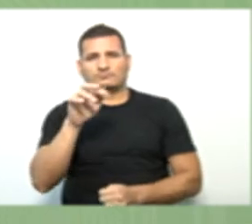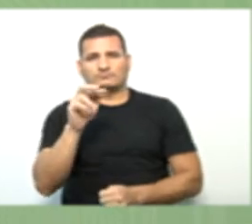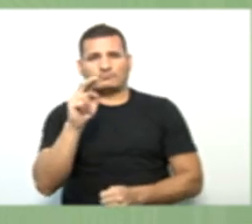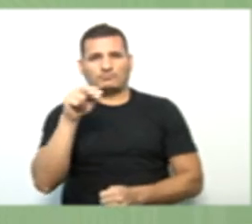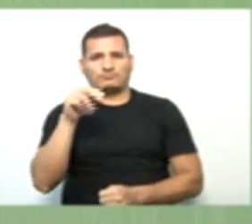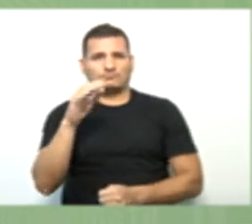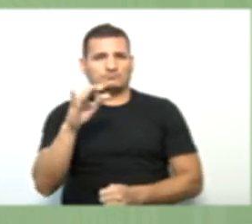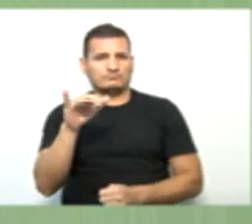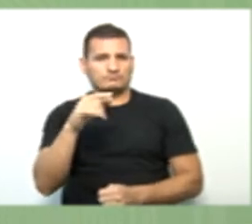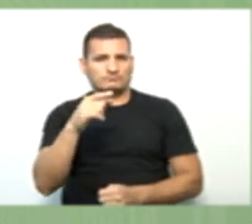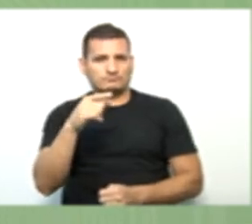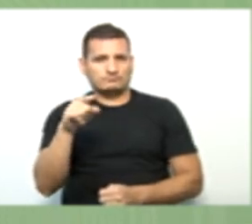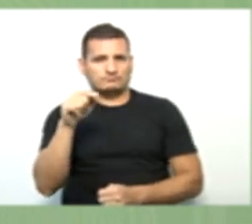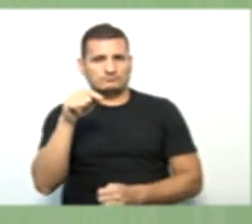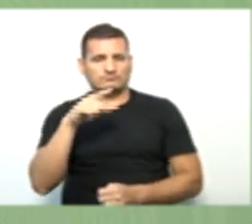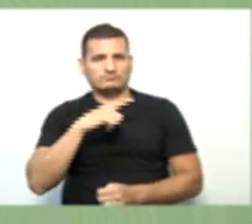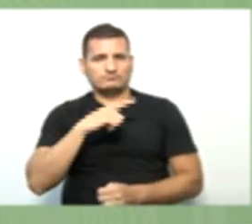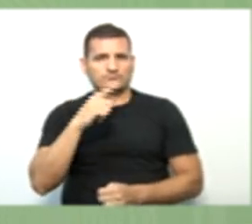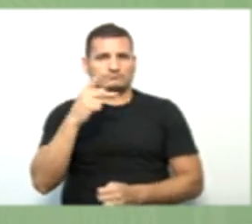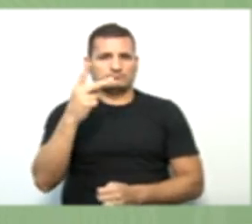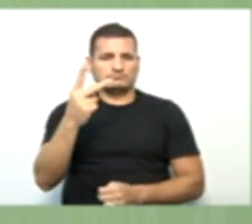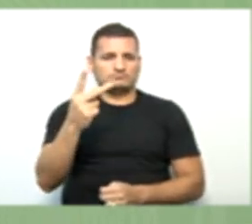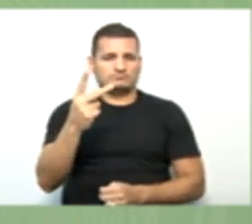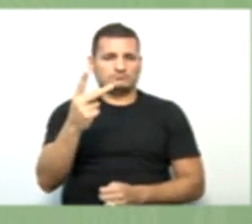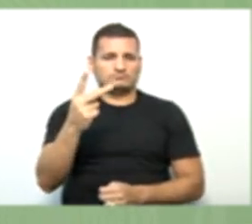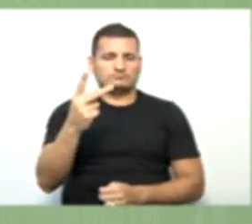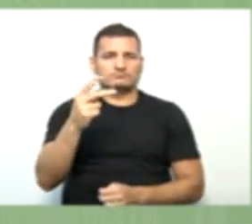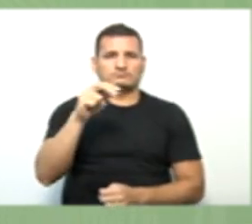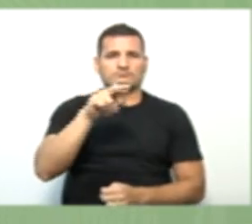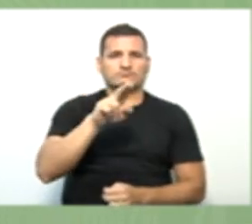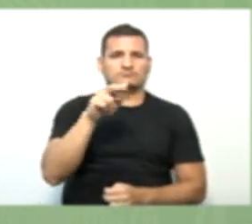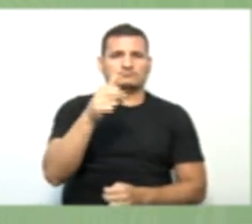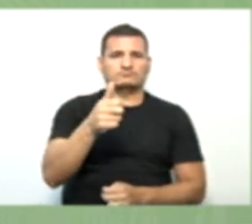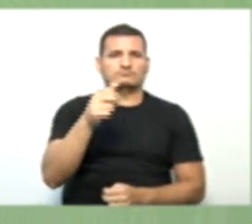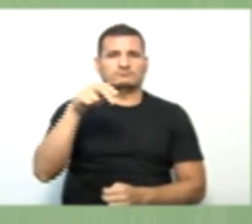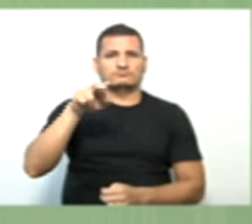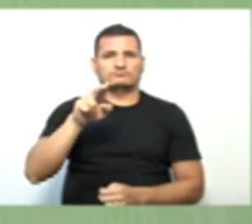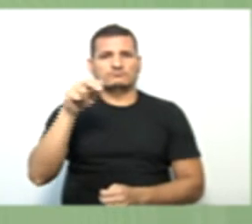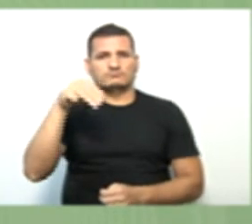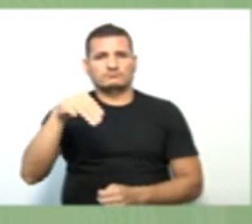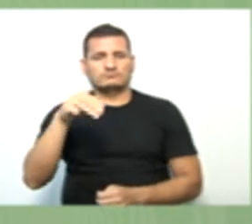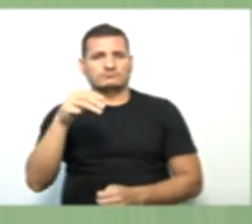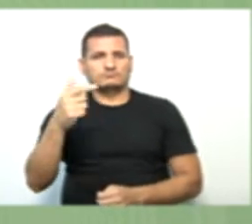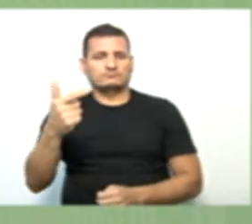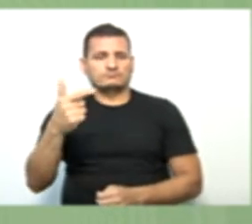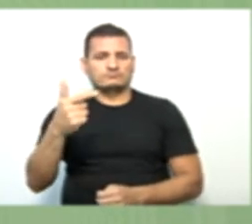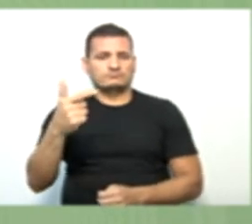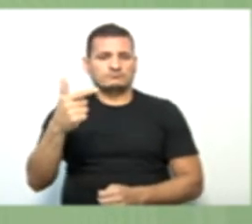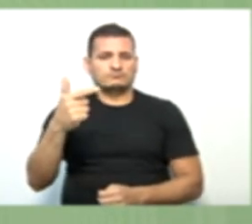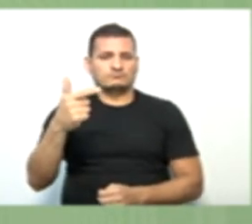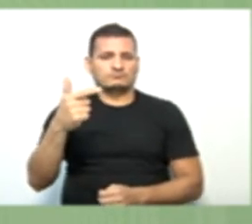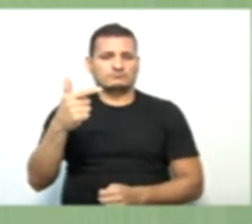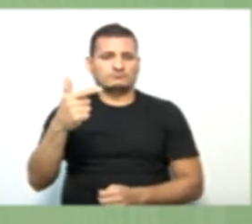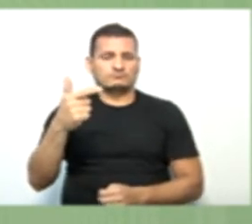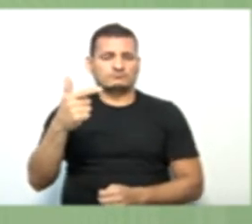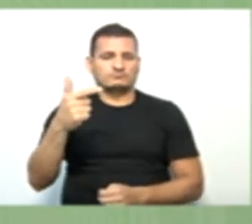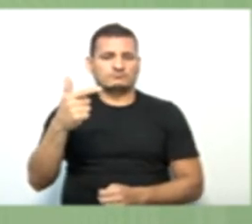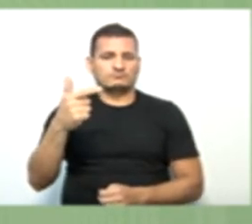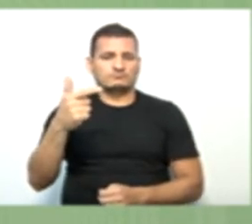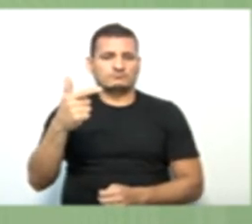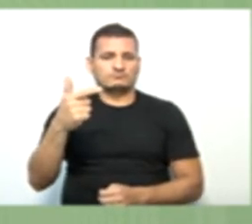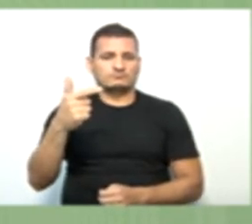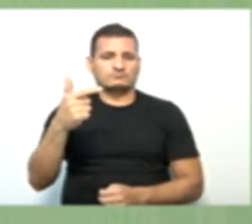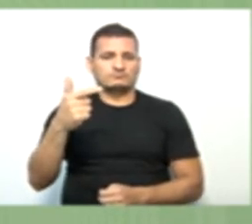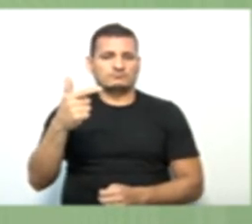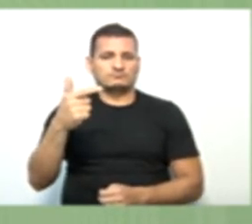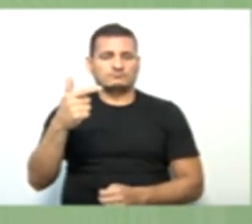dois argumentos, que é num 1 e num 2, certo? Então,